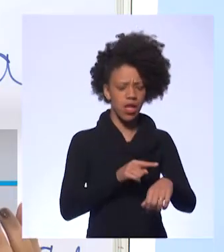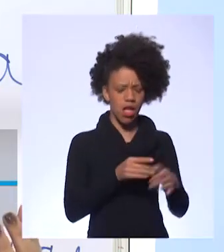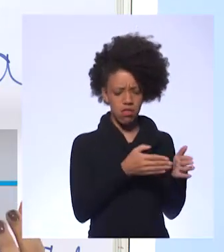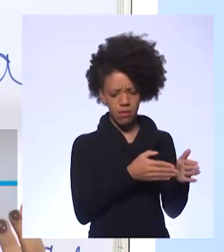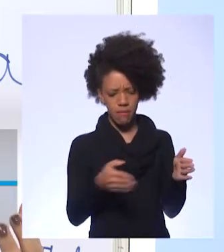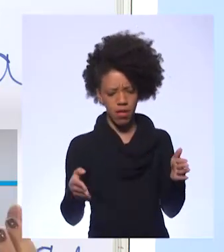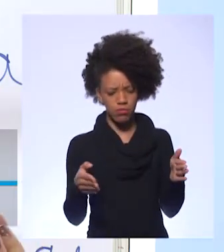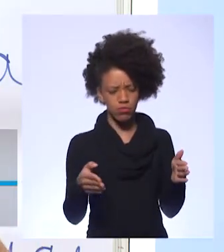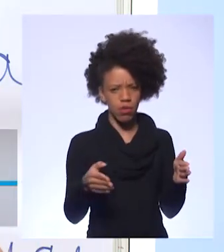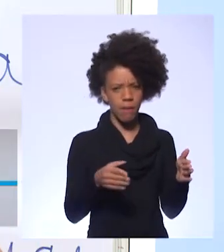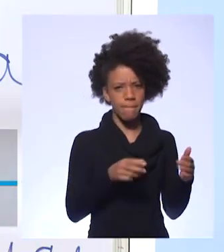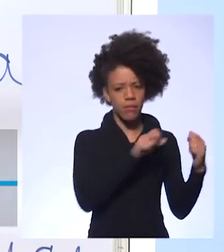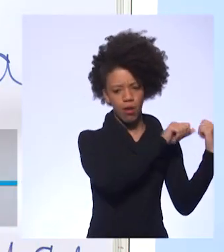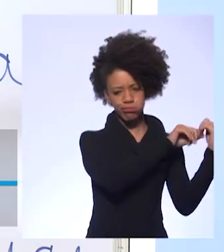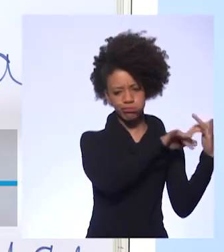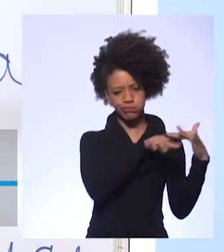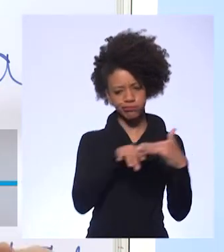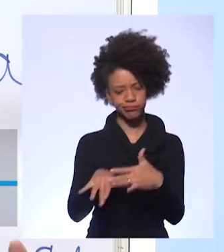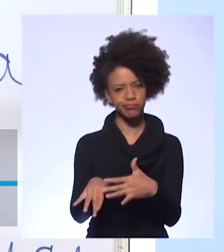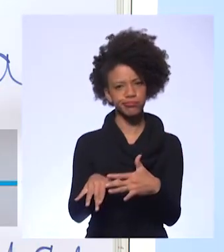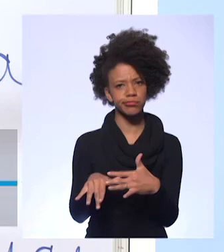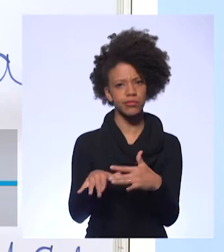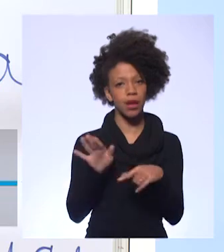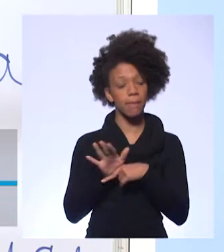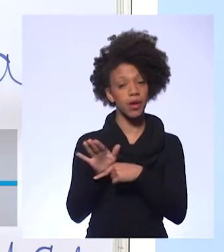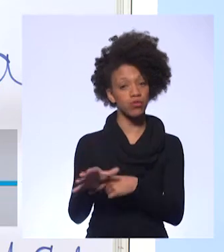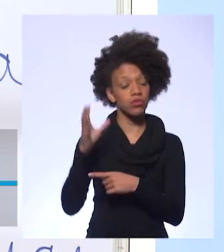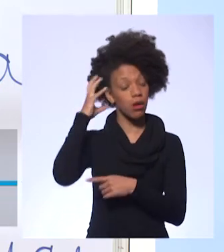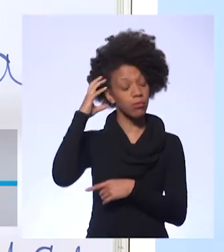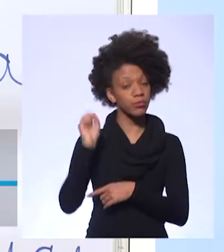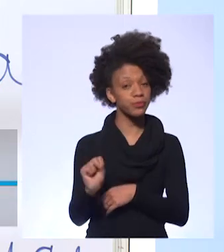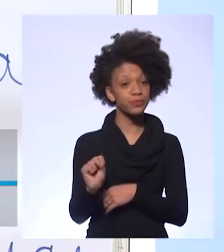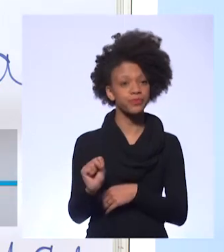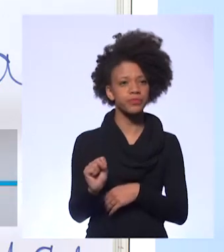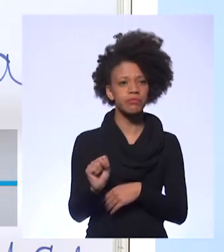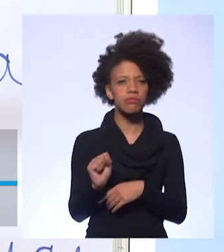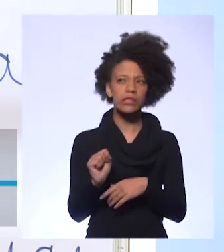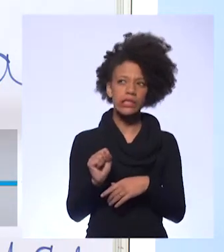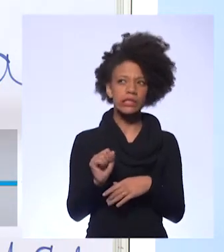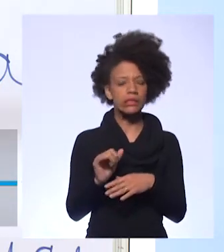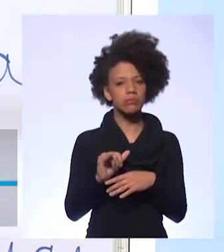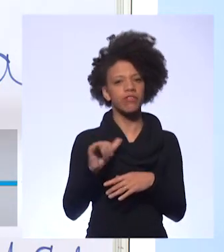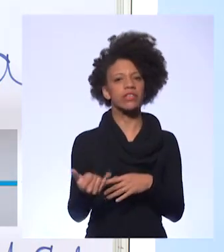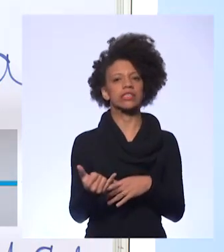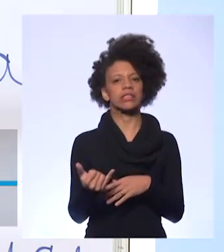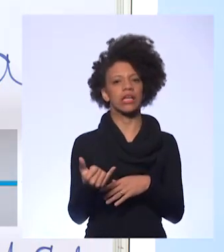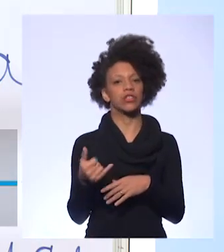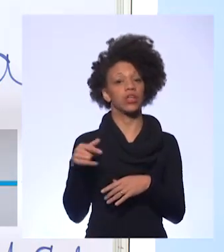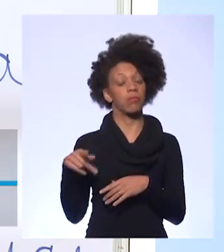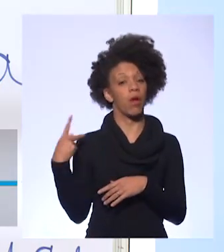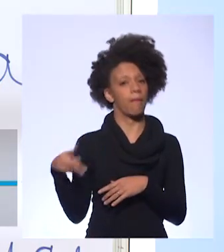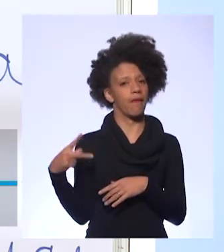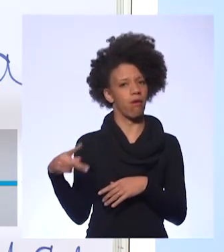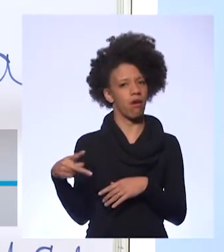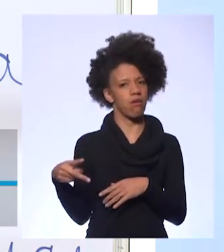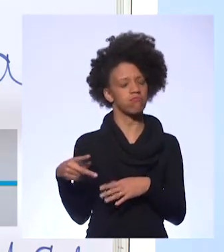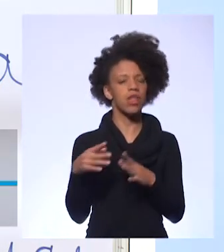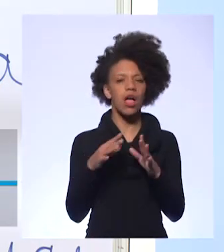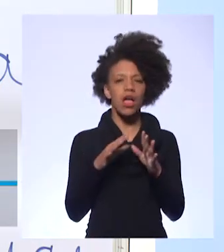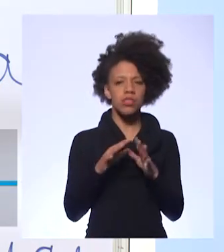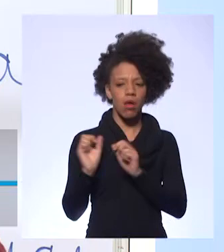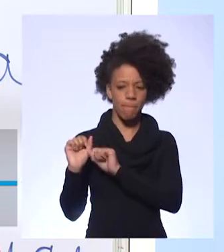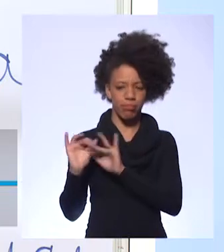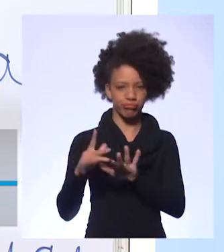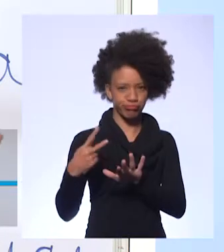o exército saísse do Rio de Janeiro e fosse atravessar se o Brasil fosse até os gaúchos deu uma certa vantagem para os paraguaios a